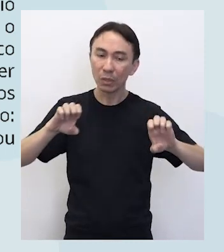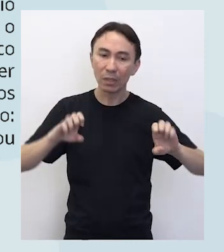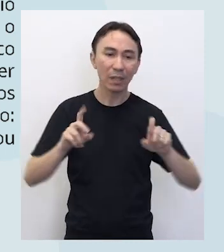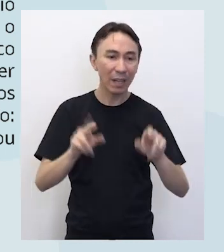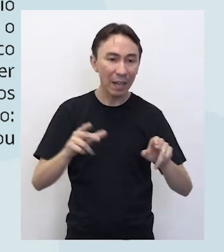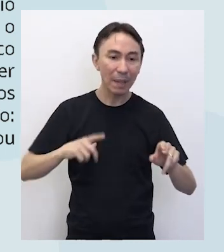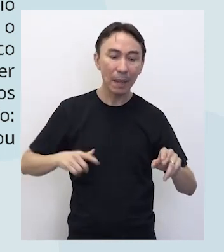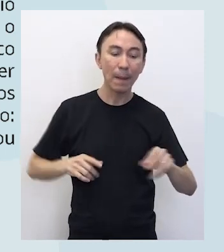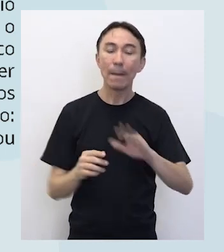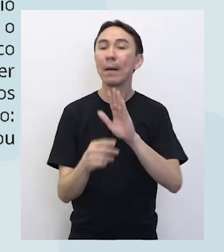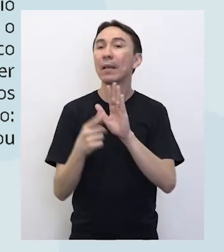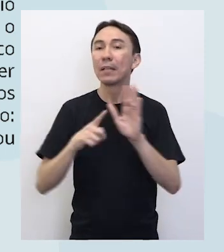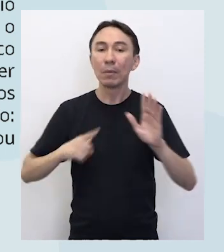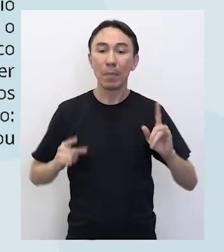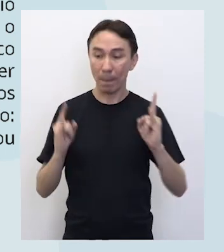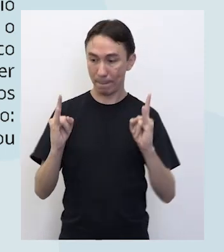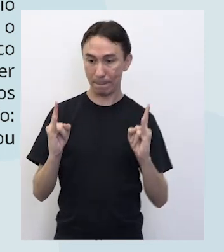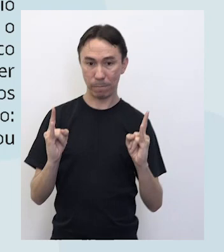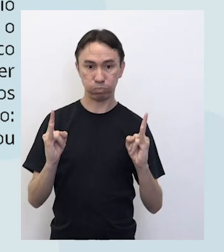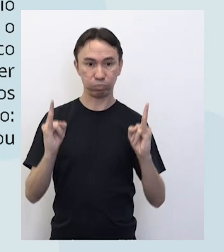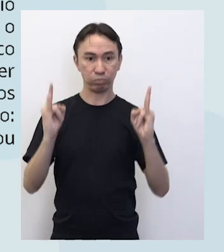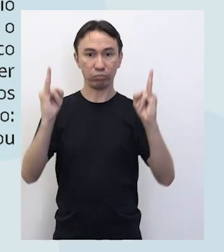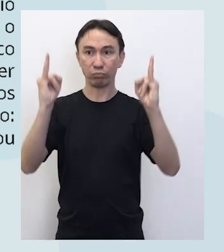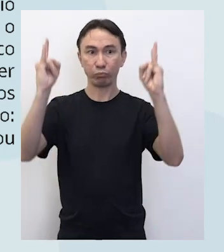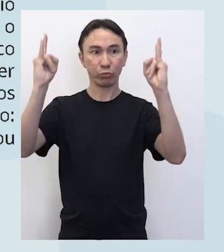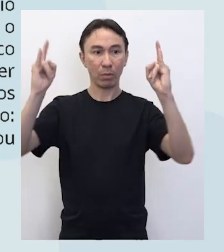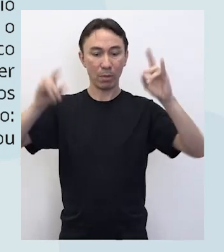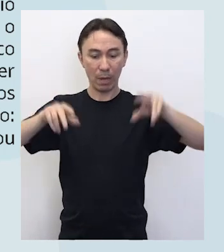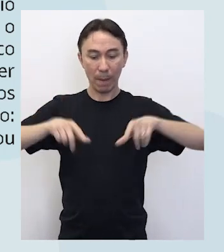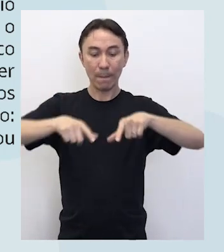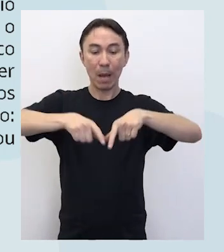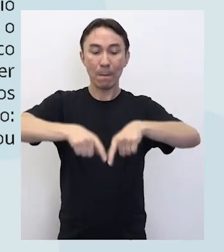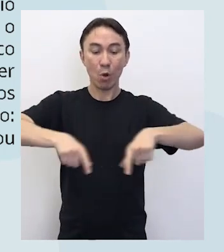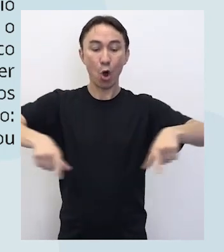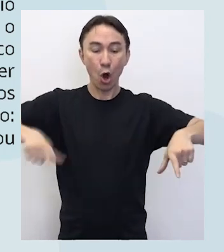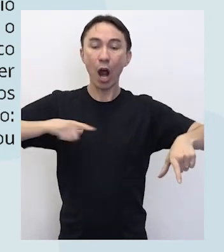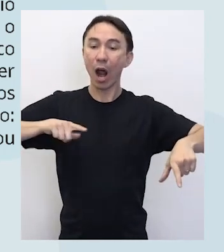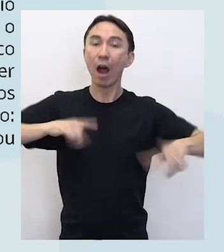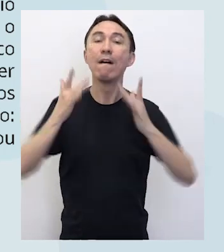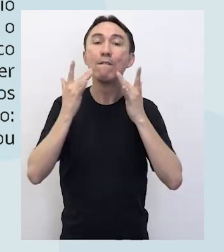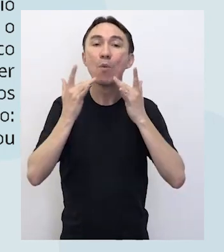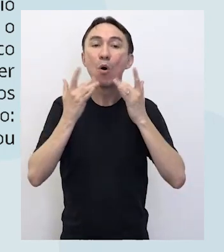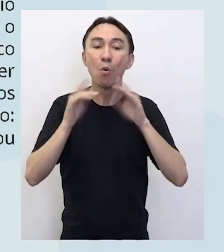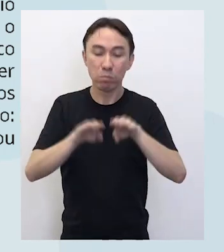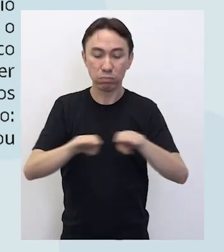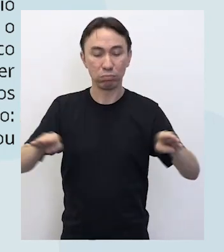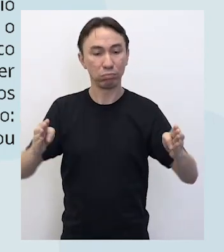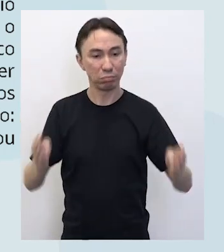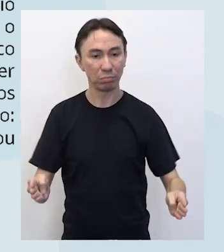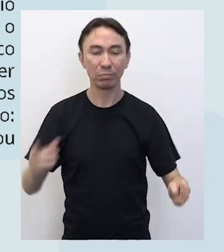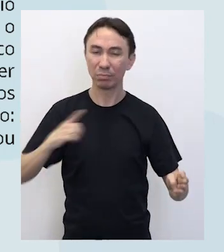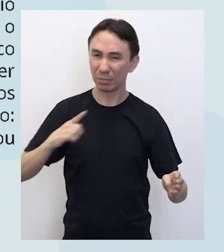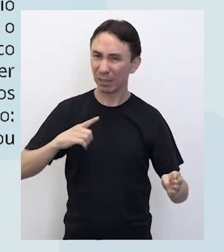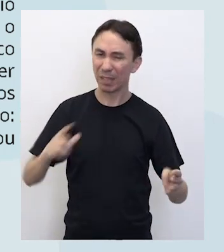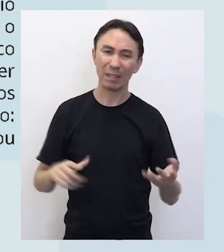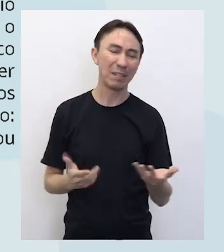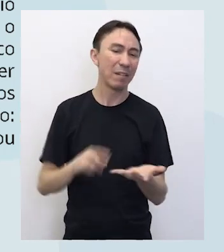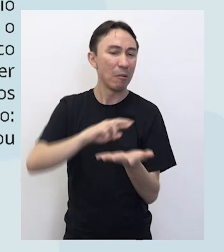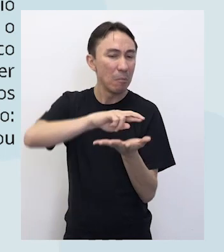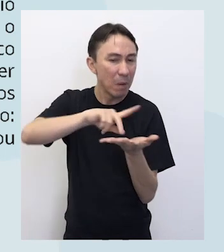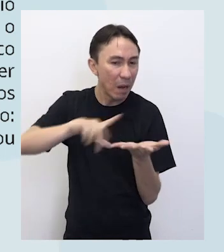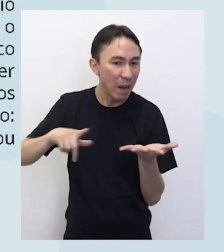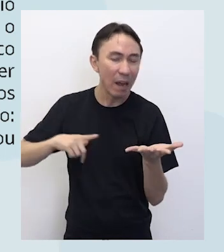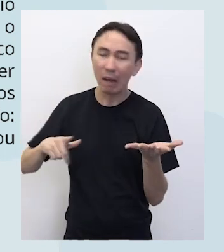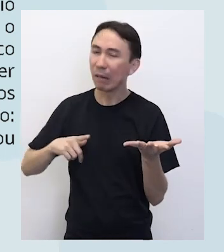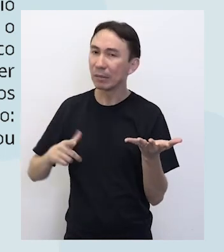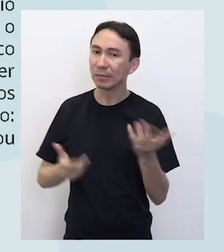em um grande pátio, com o palco localizado lá no fundo, né? Esse palco é misto e pode, assim, ter diversos formatos. Os formatos são